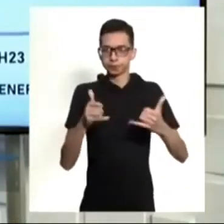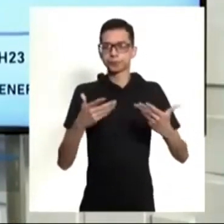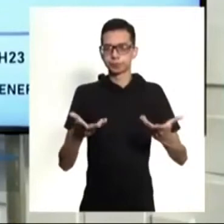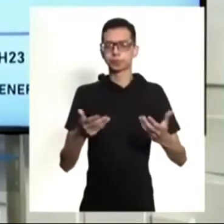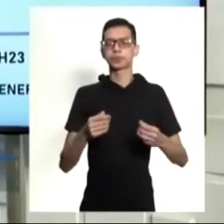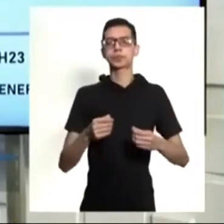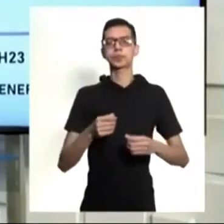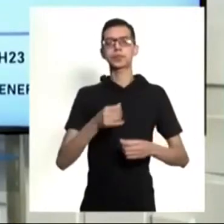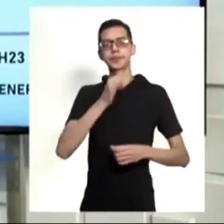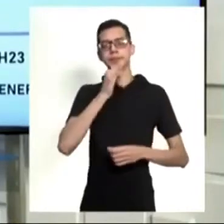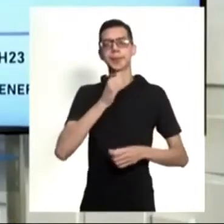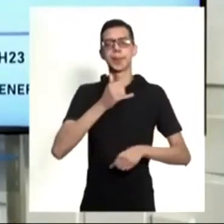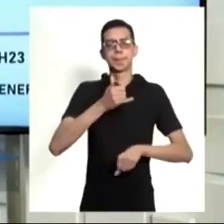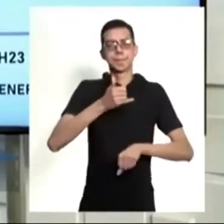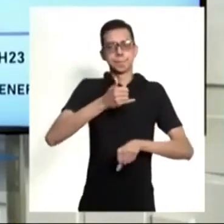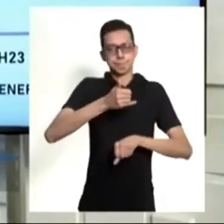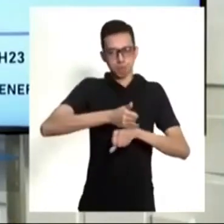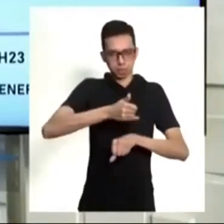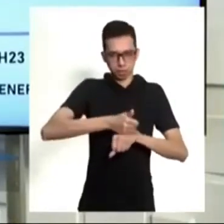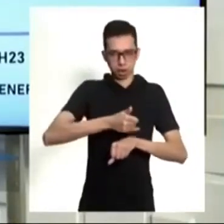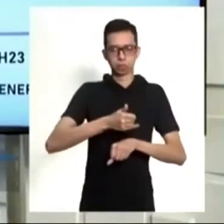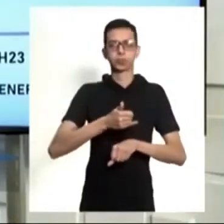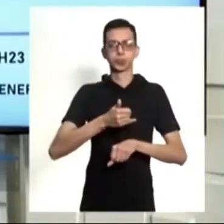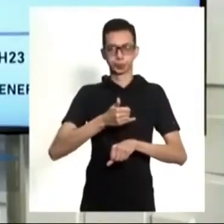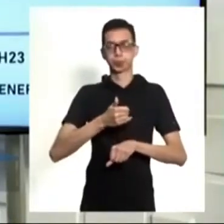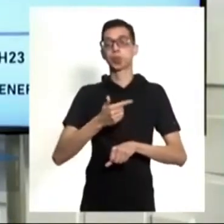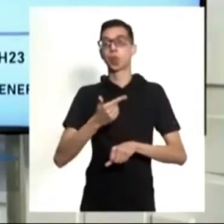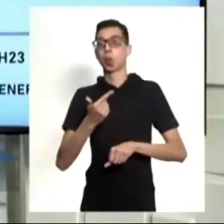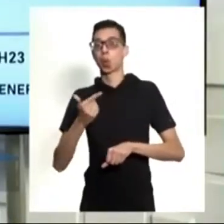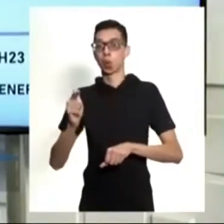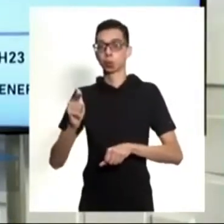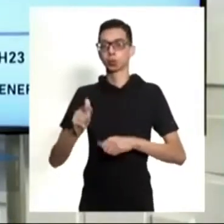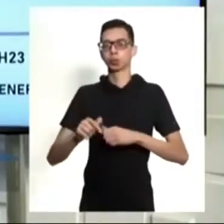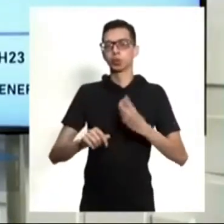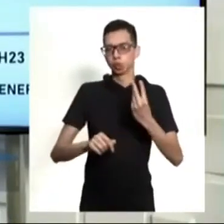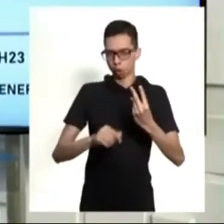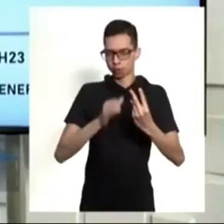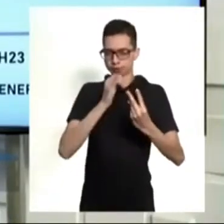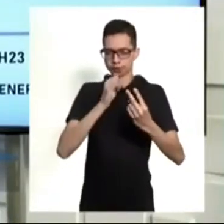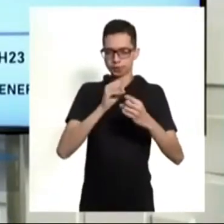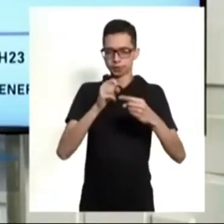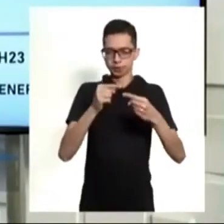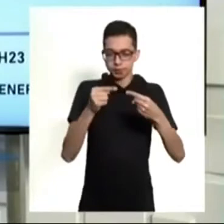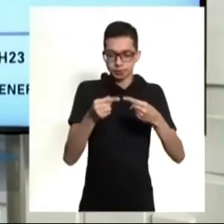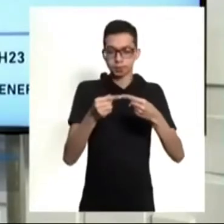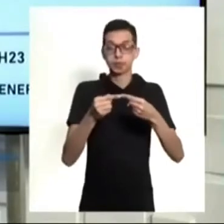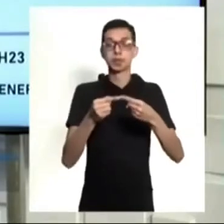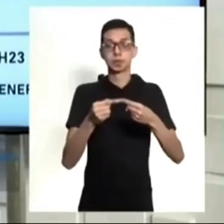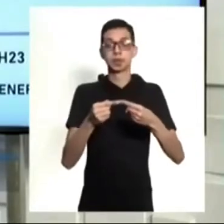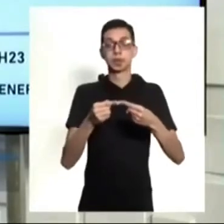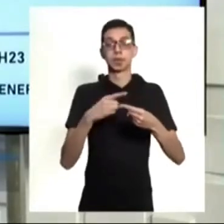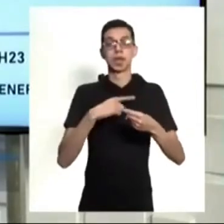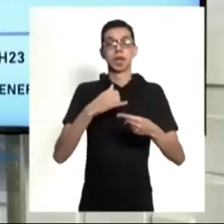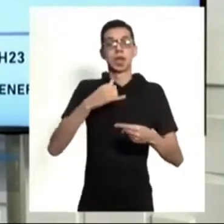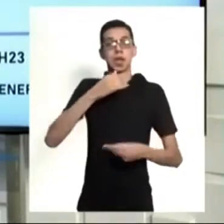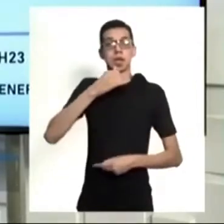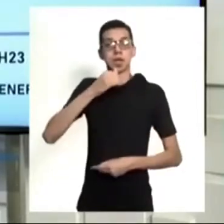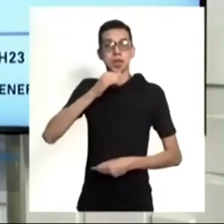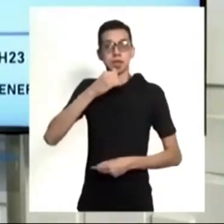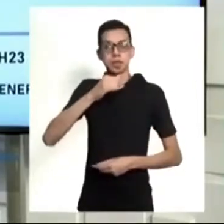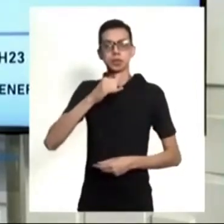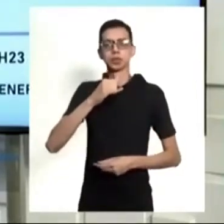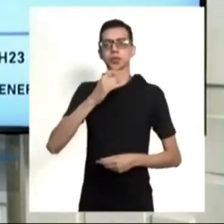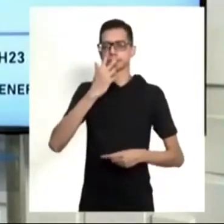no outro, um metal perde elétrons para o outro. Isso acontece de maneira natural. Pode ser que essa transferência de elétrons seja mais intensa ou